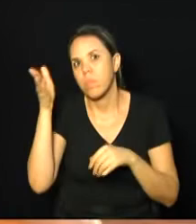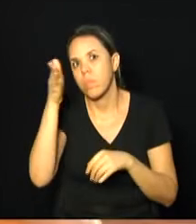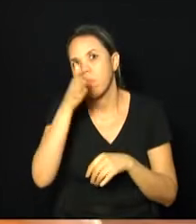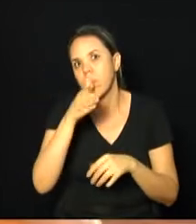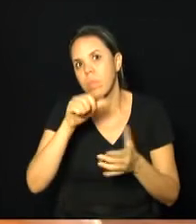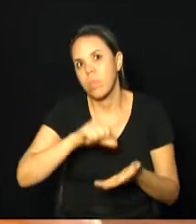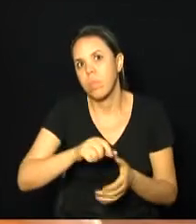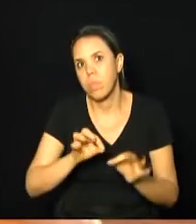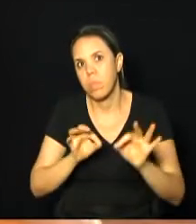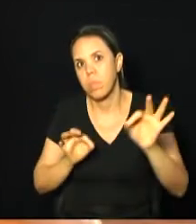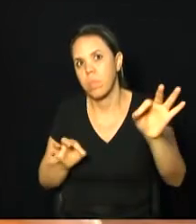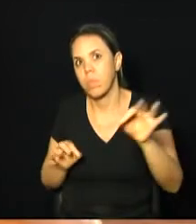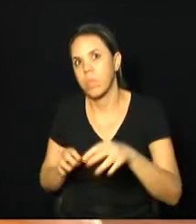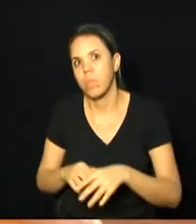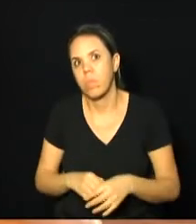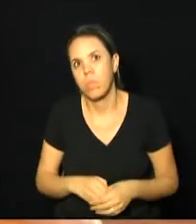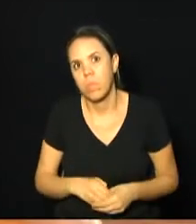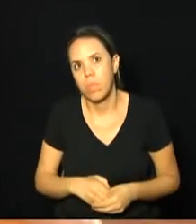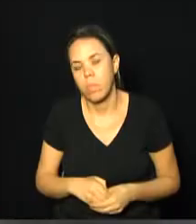região longe,